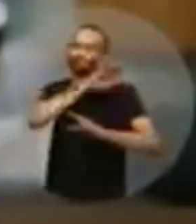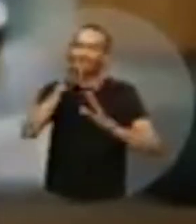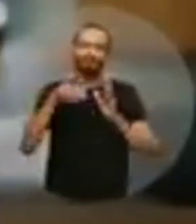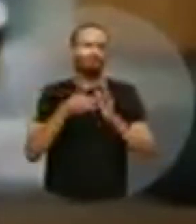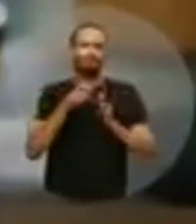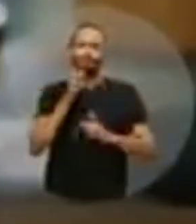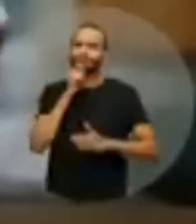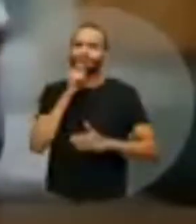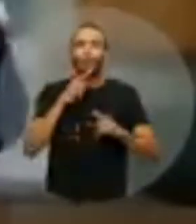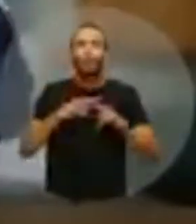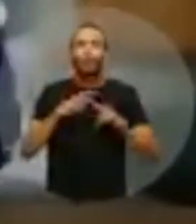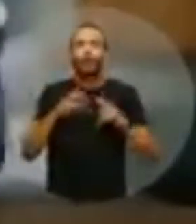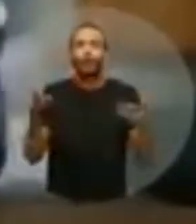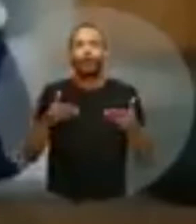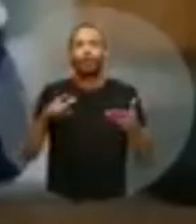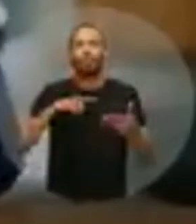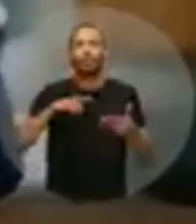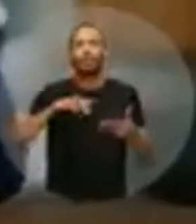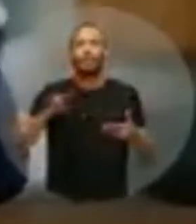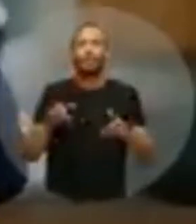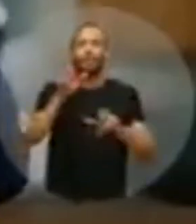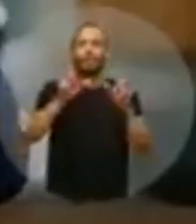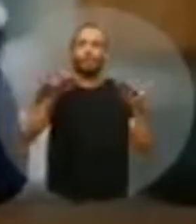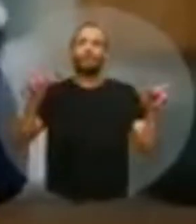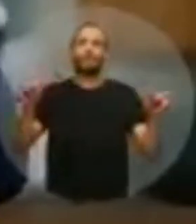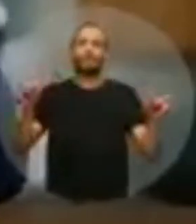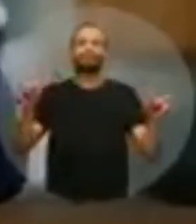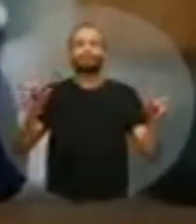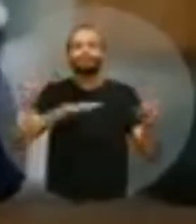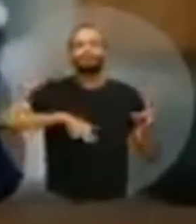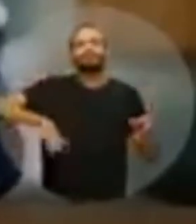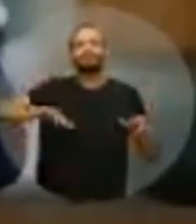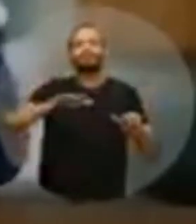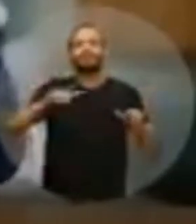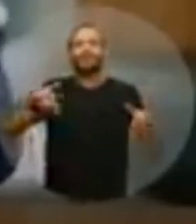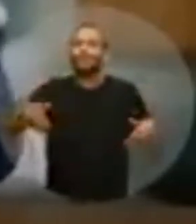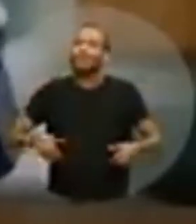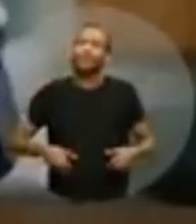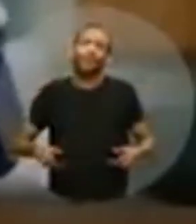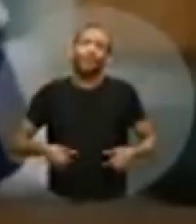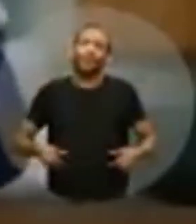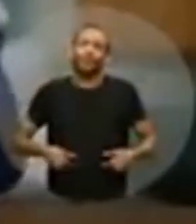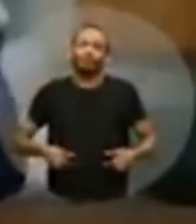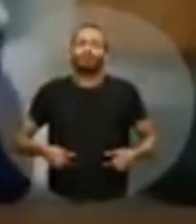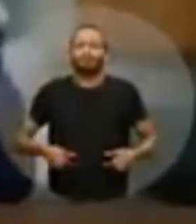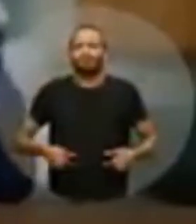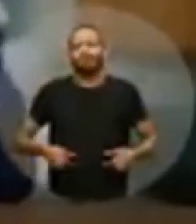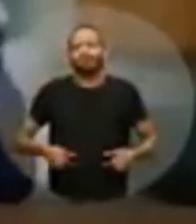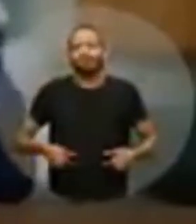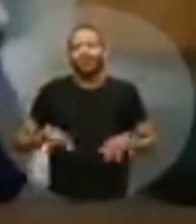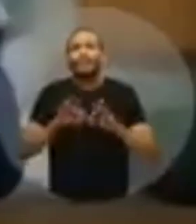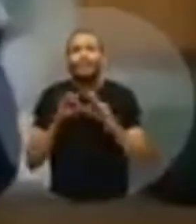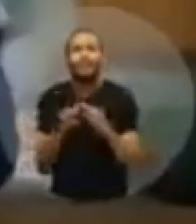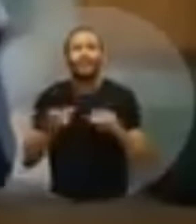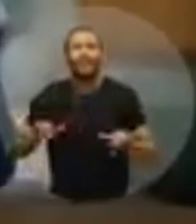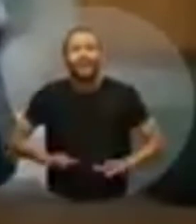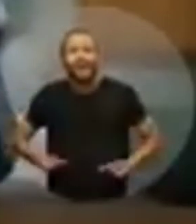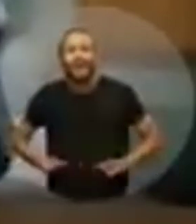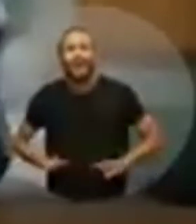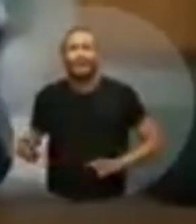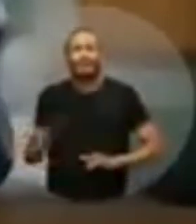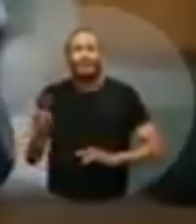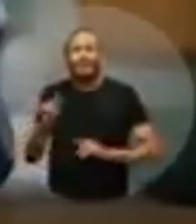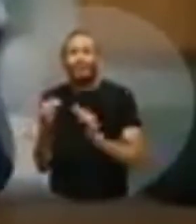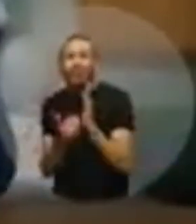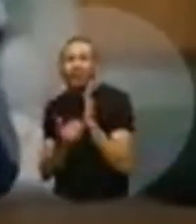é completa porque, nesse exato momento, milhões de irmãs e irmãos brasileiros não têm o que comer. As famílias sofrem